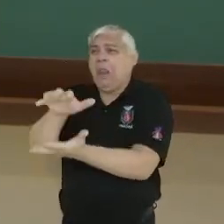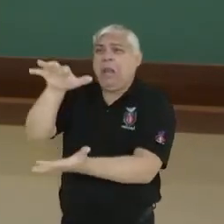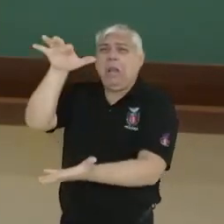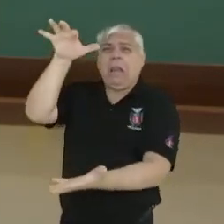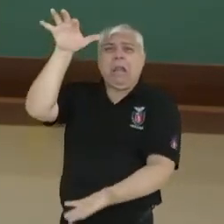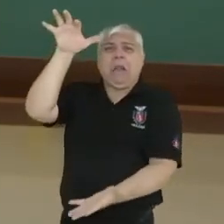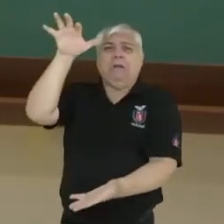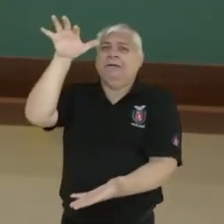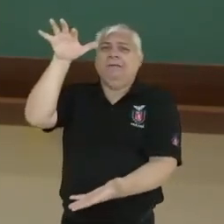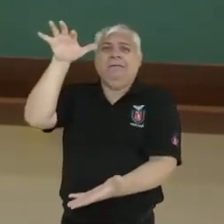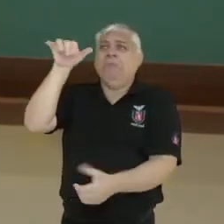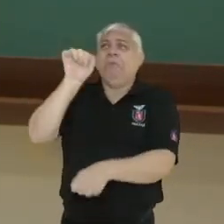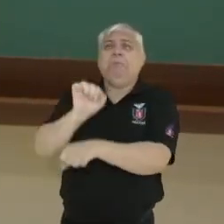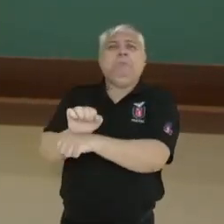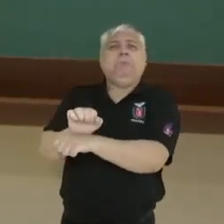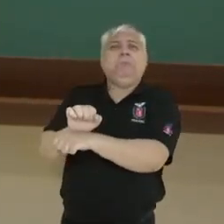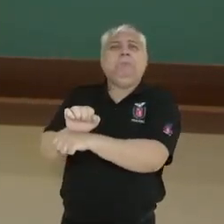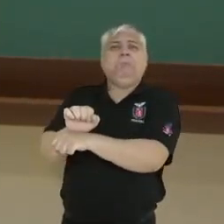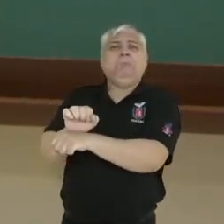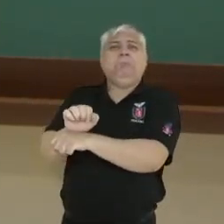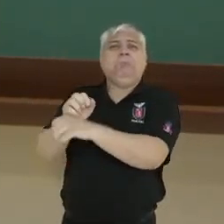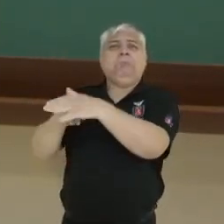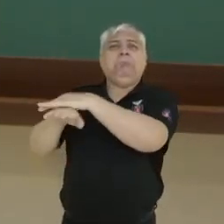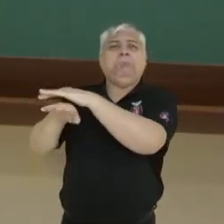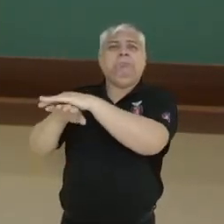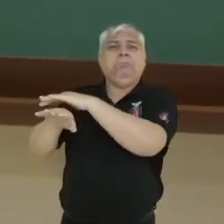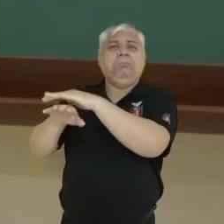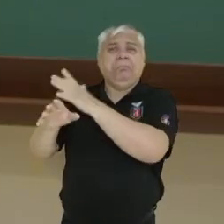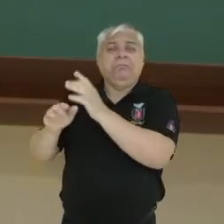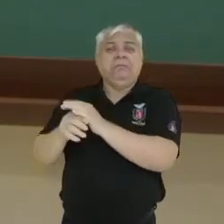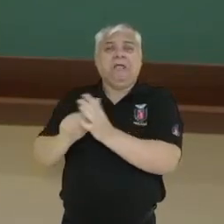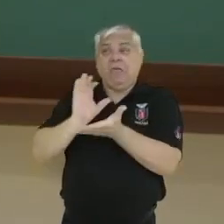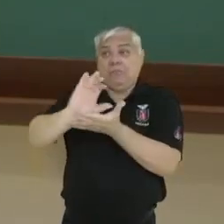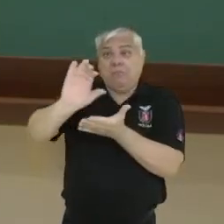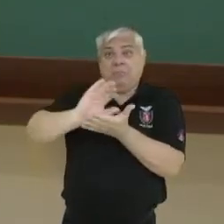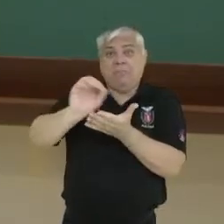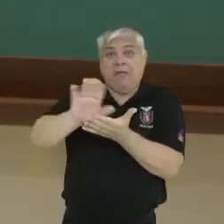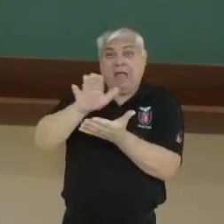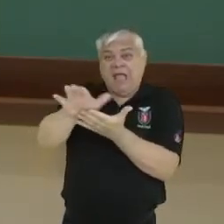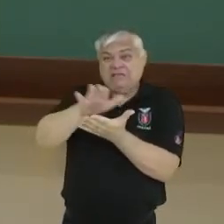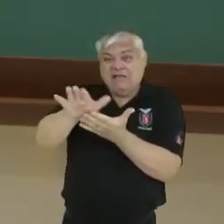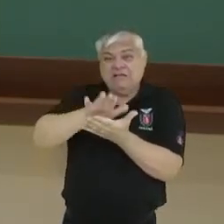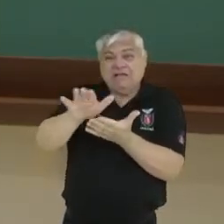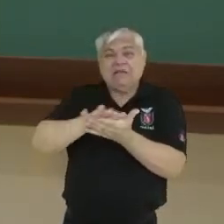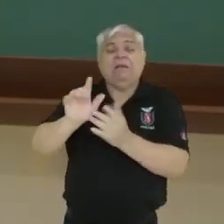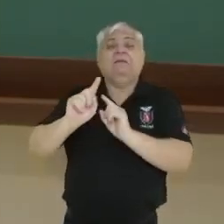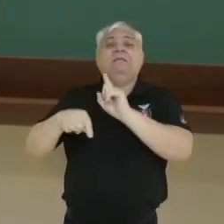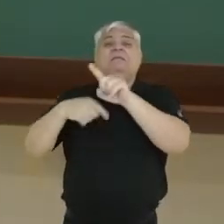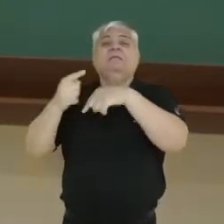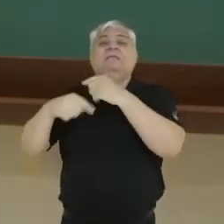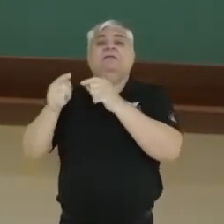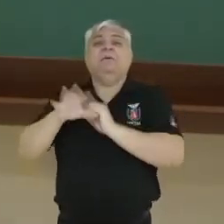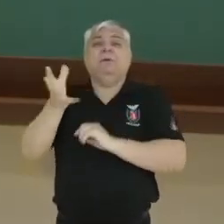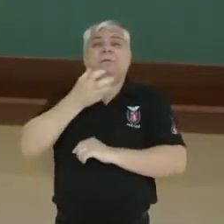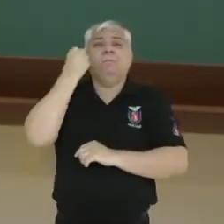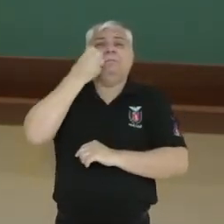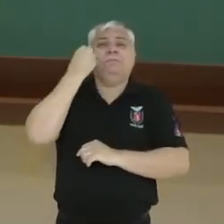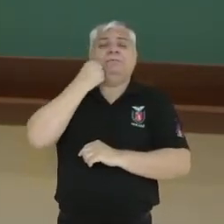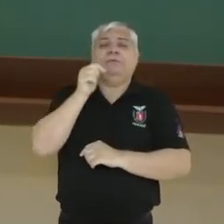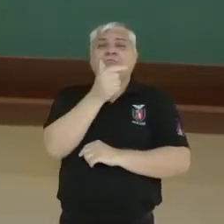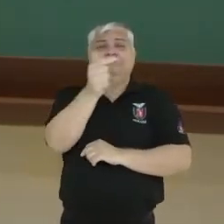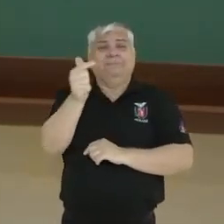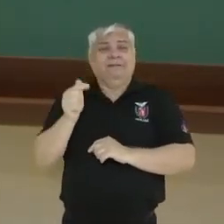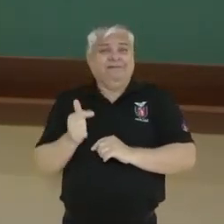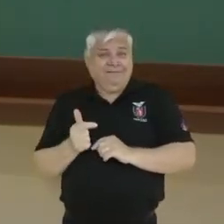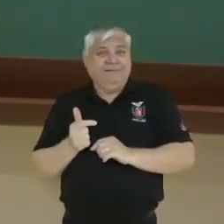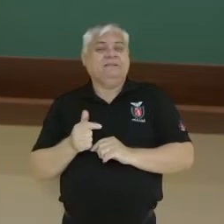você faz com que o teu investimento inicial seja muito grande e, consequentemente, você não vai ter um capital de giro. Então, está